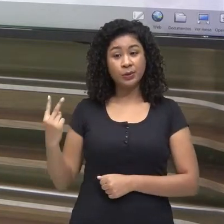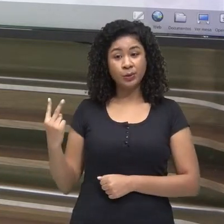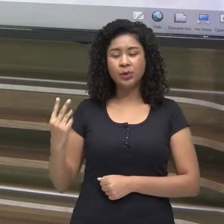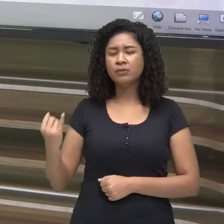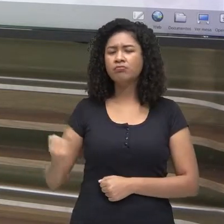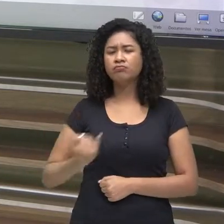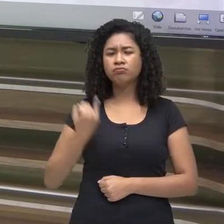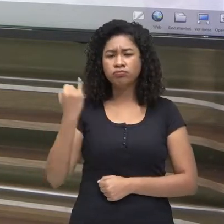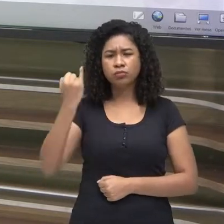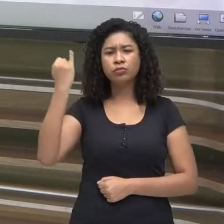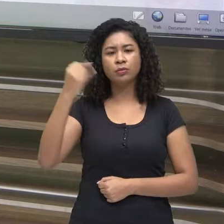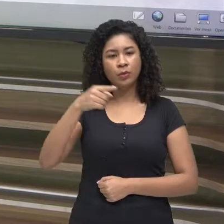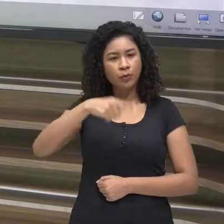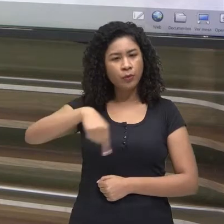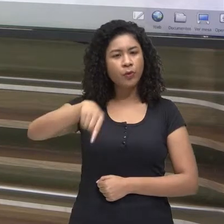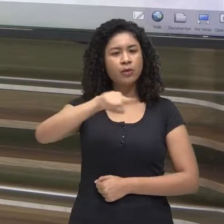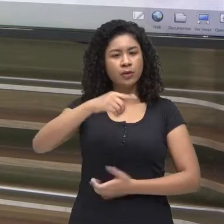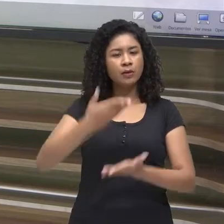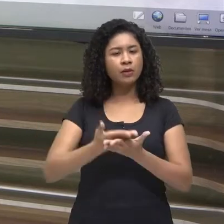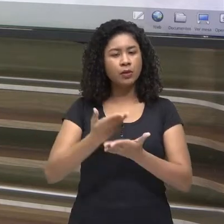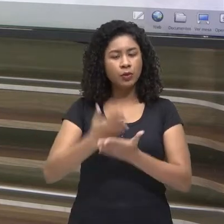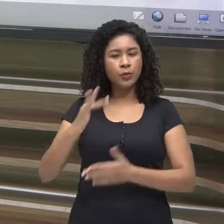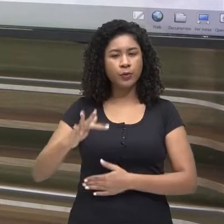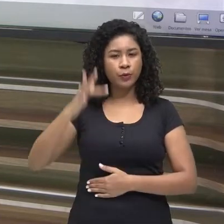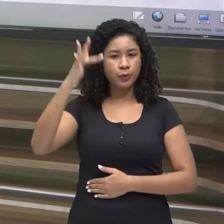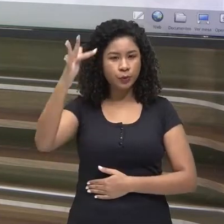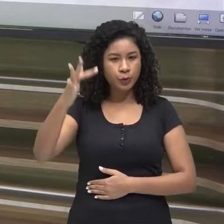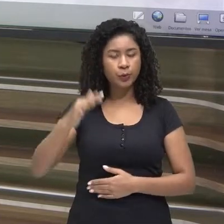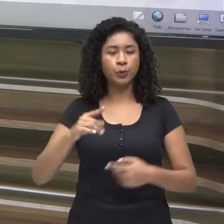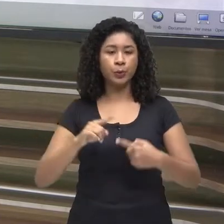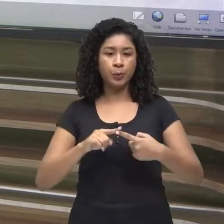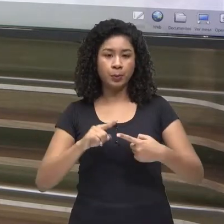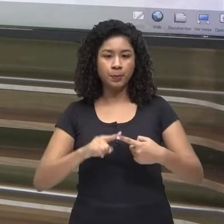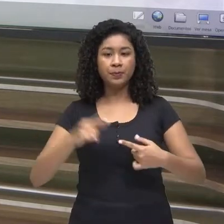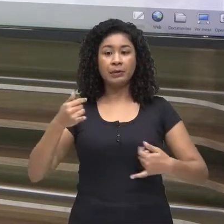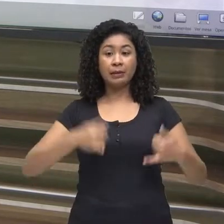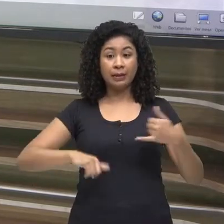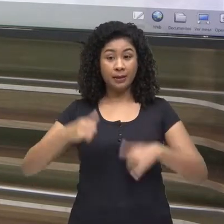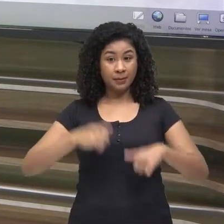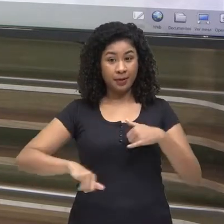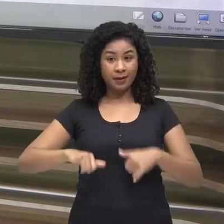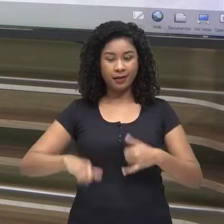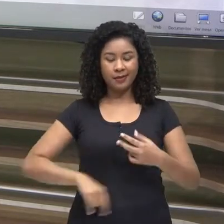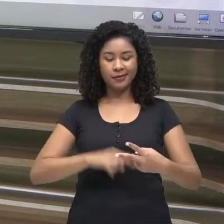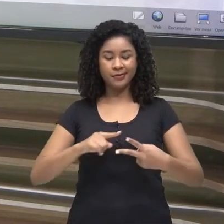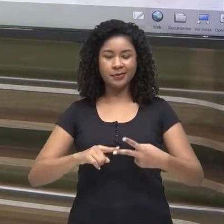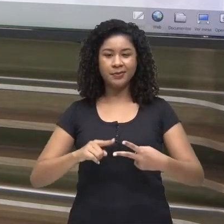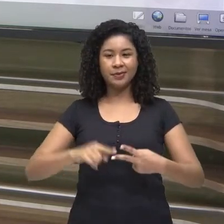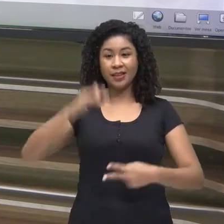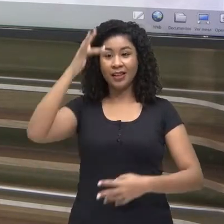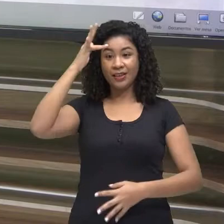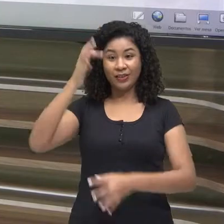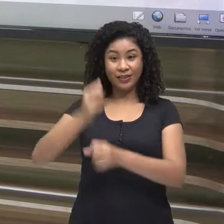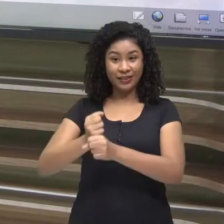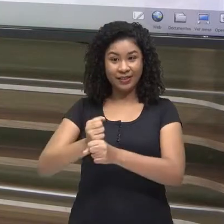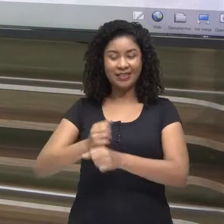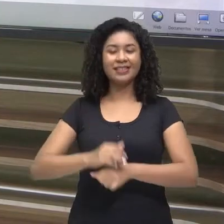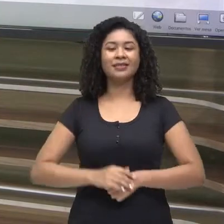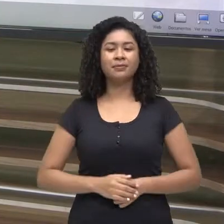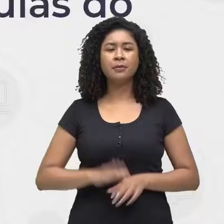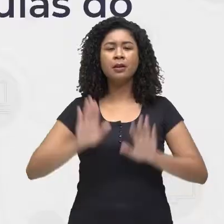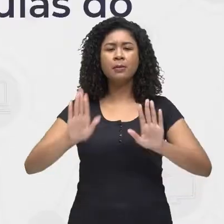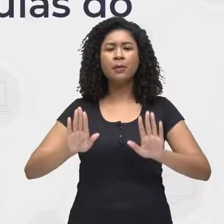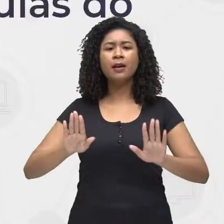vocês terão no ensino médio, né? Nós temos a introdução de Química e de Física. Mas qual será a aula que nós vamos iniciar